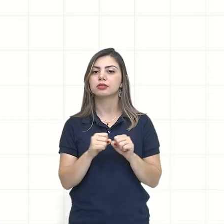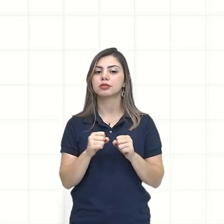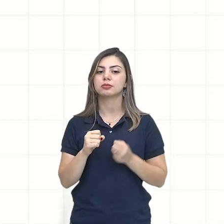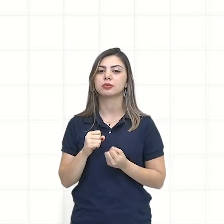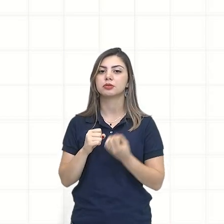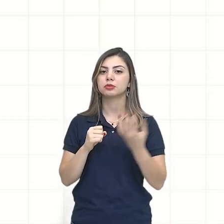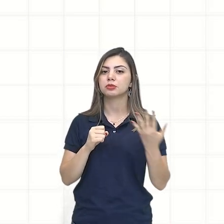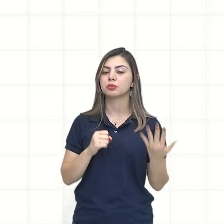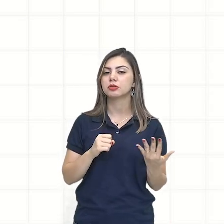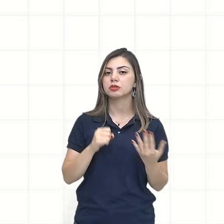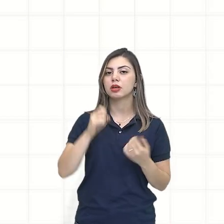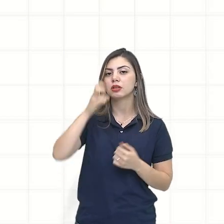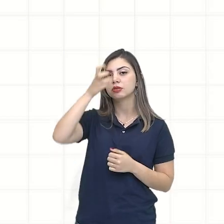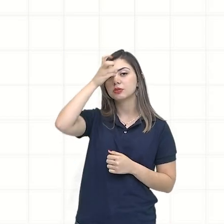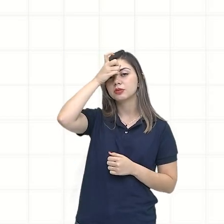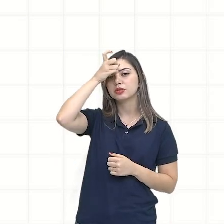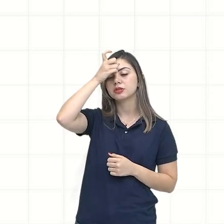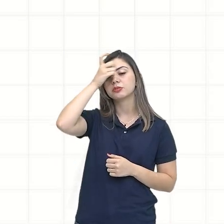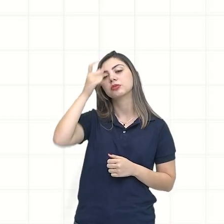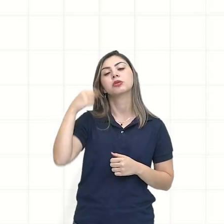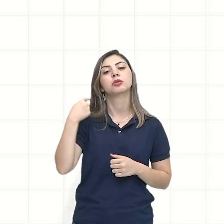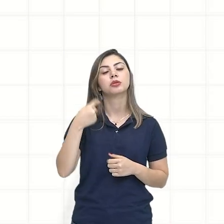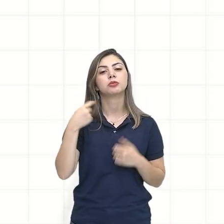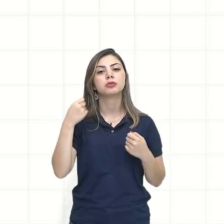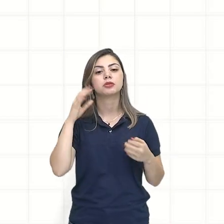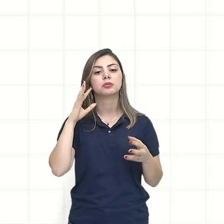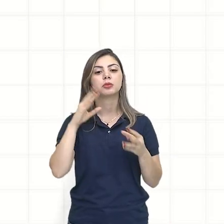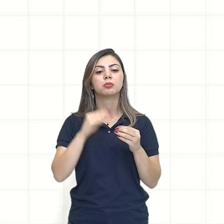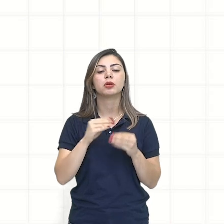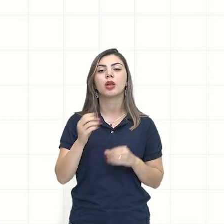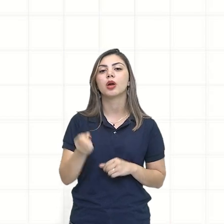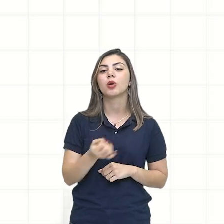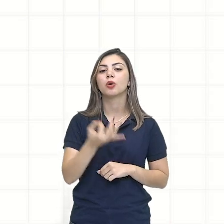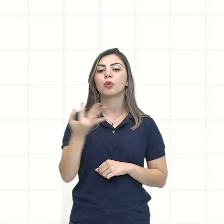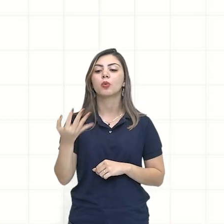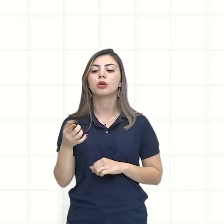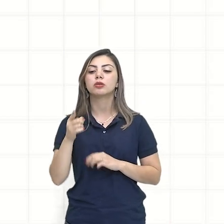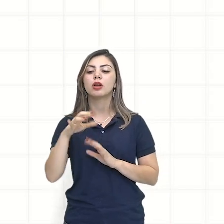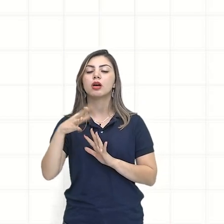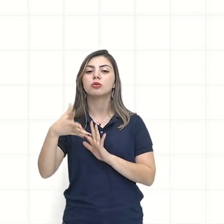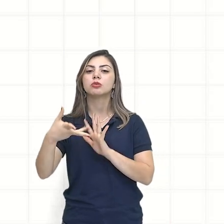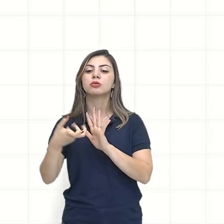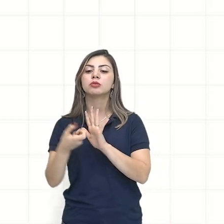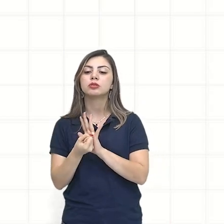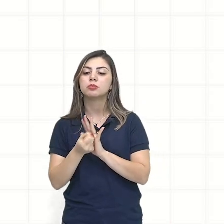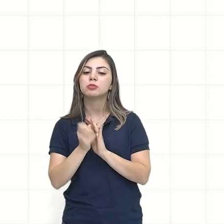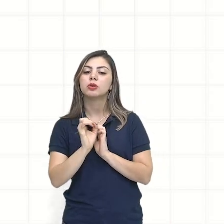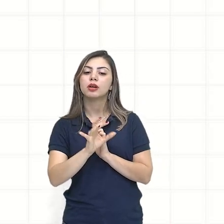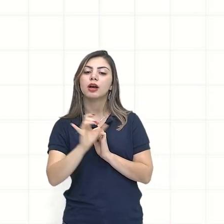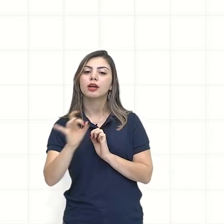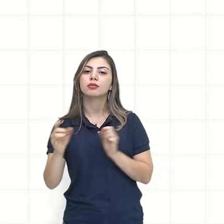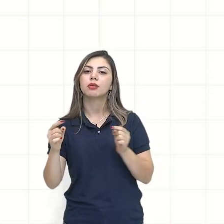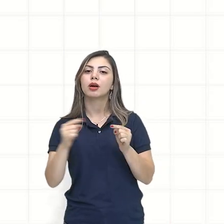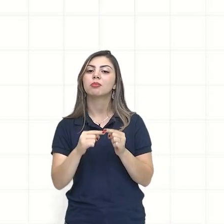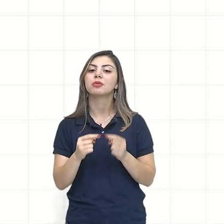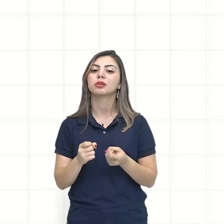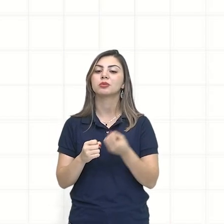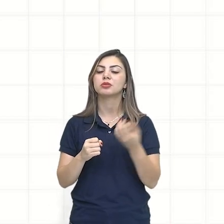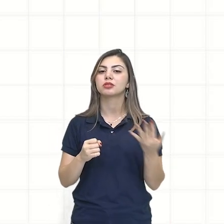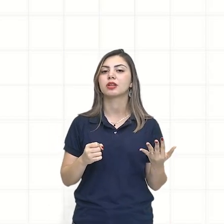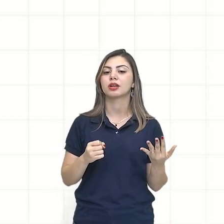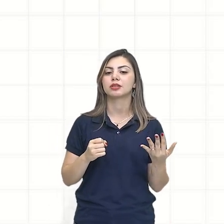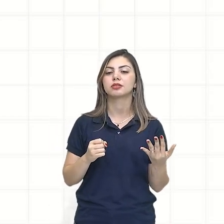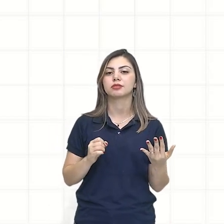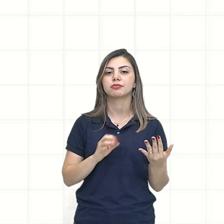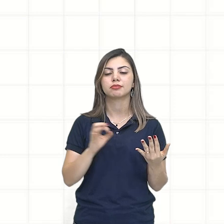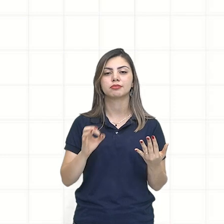numeração egípcio é nós sabermos o quê? Quanto vale, né? Qual o valor de cada símbolo desse. Por isso